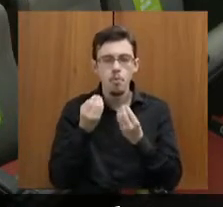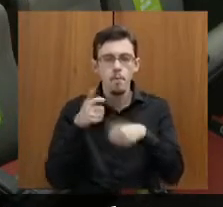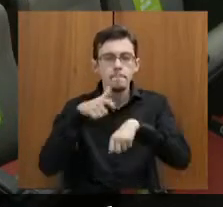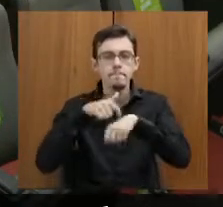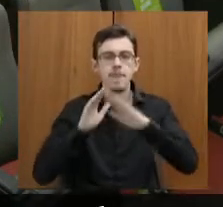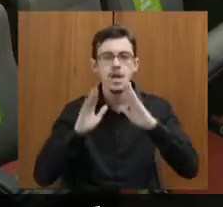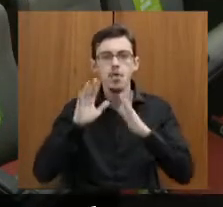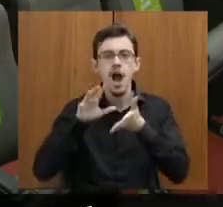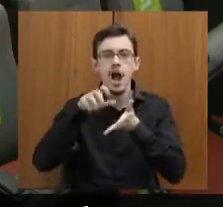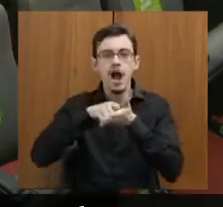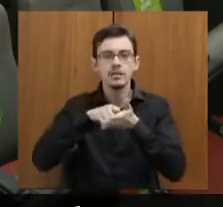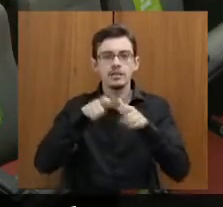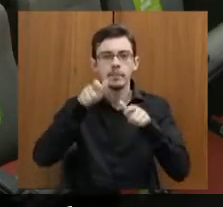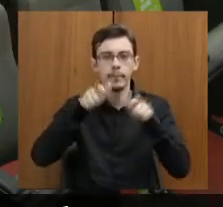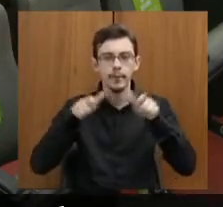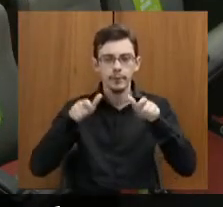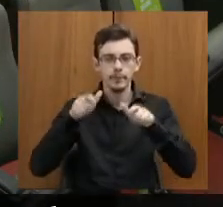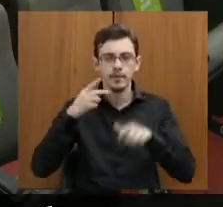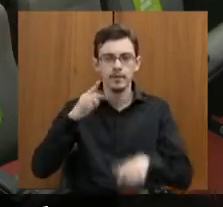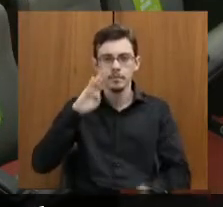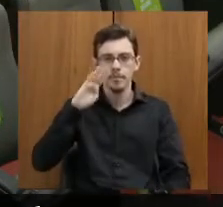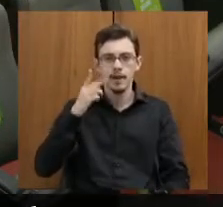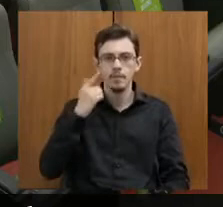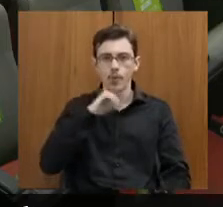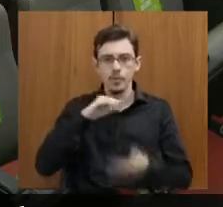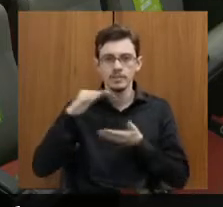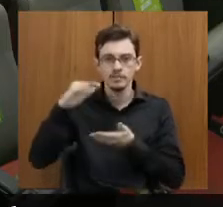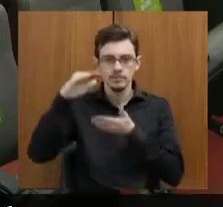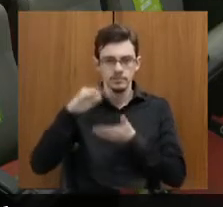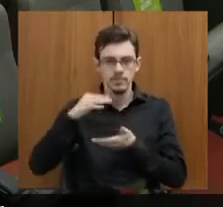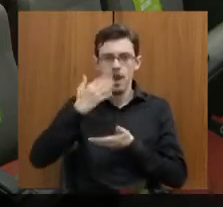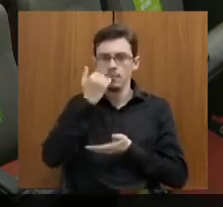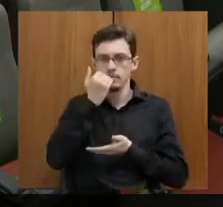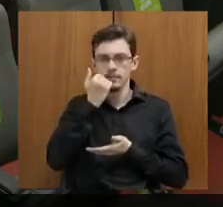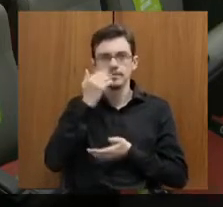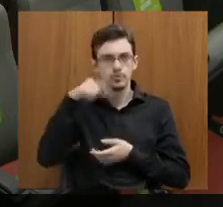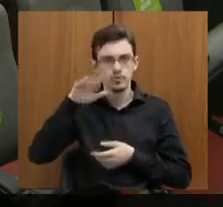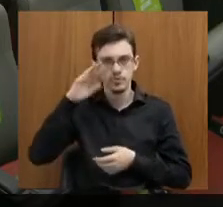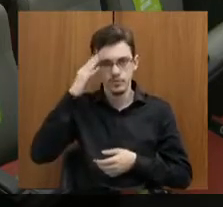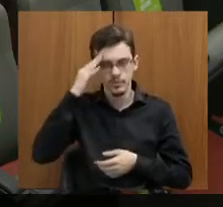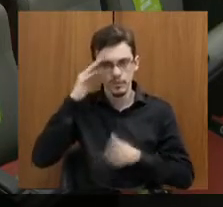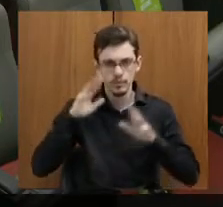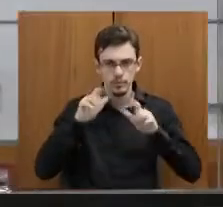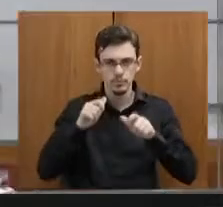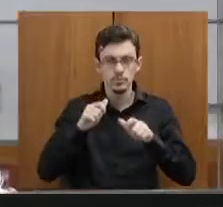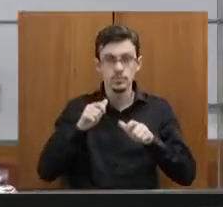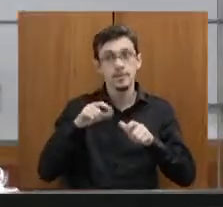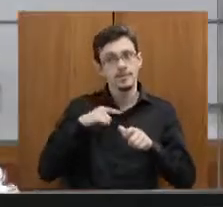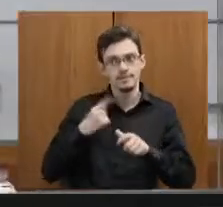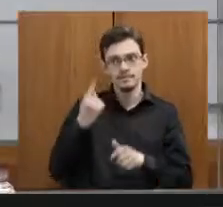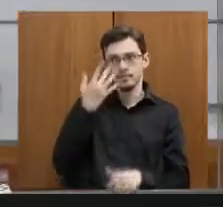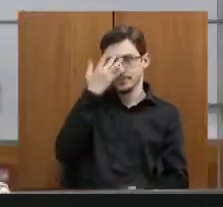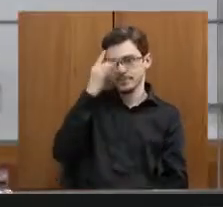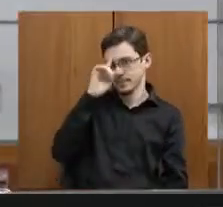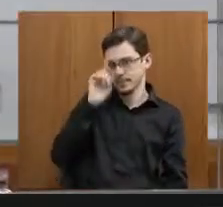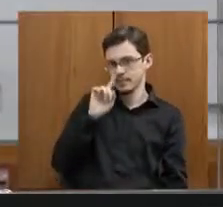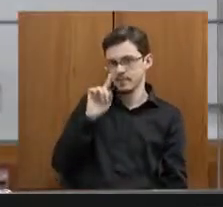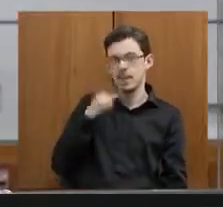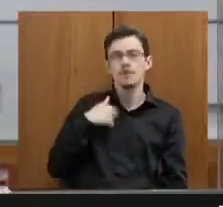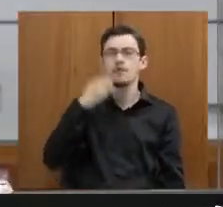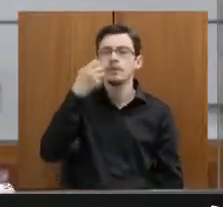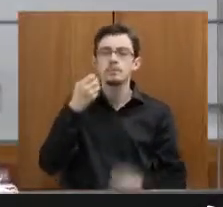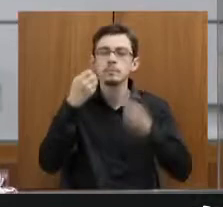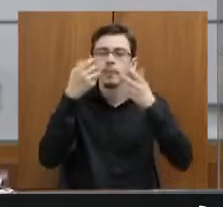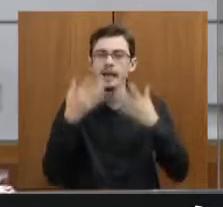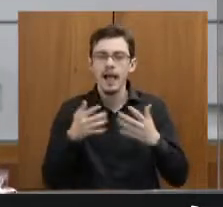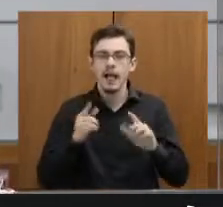cadastramento da população de Belo Horizonte acesso a serviços básicos à Que bom a máquina ligando só que não tem não eu não vou explicar aqui